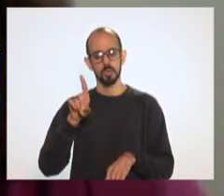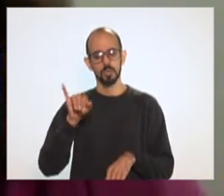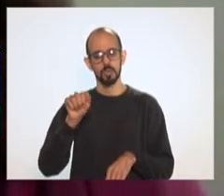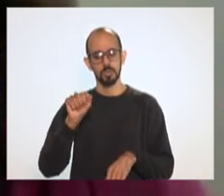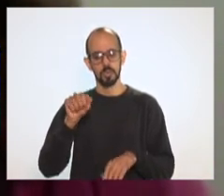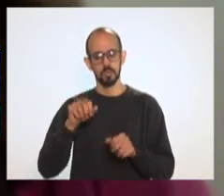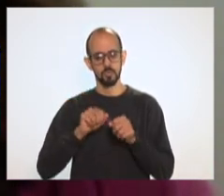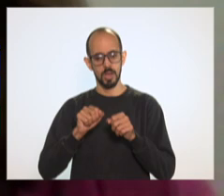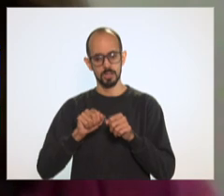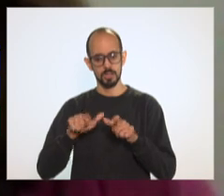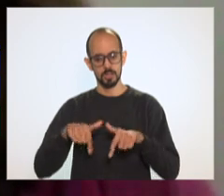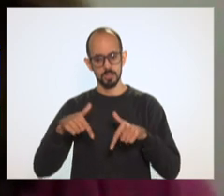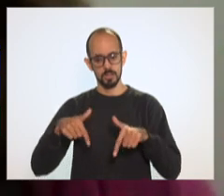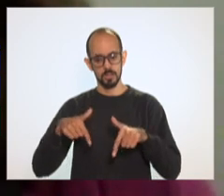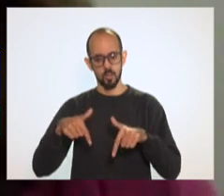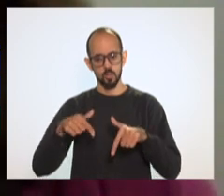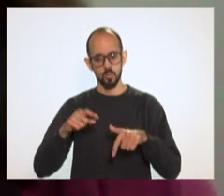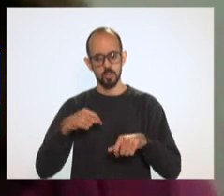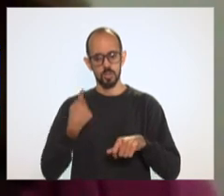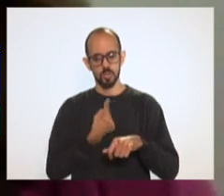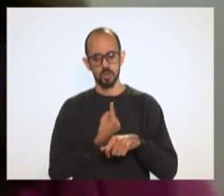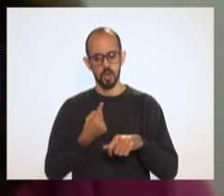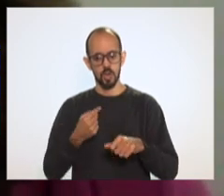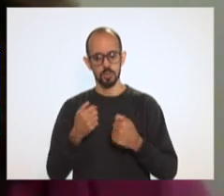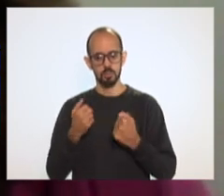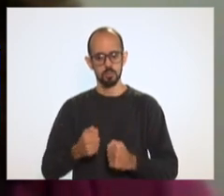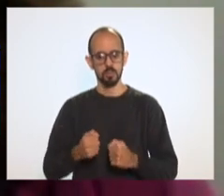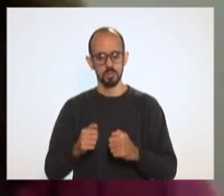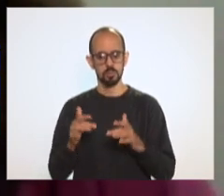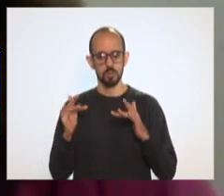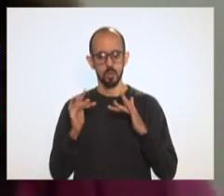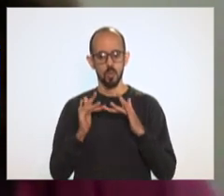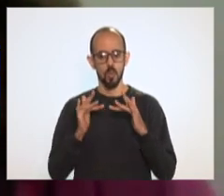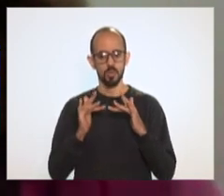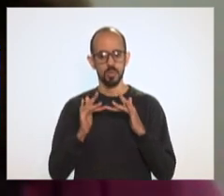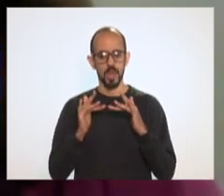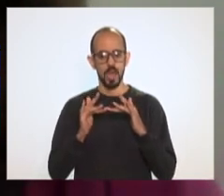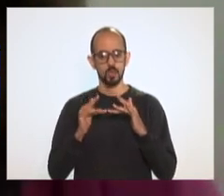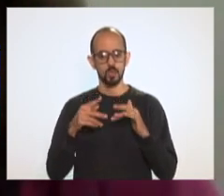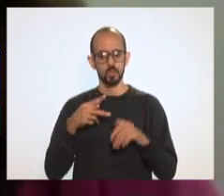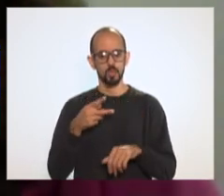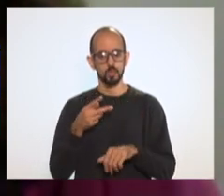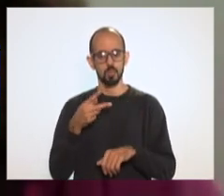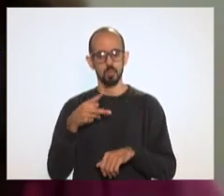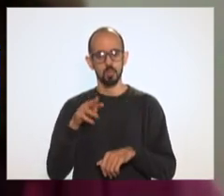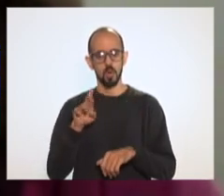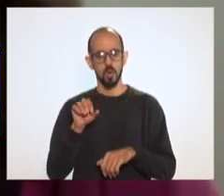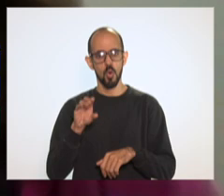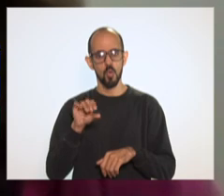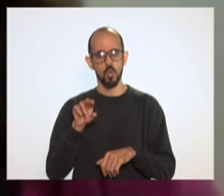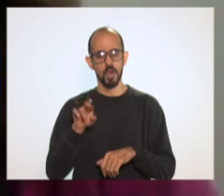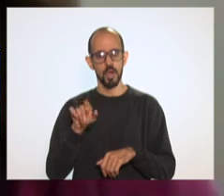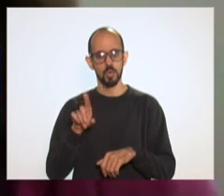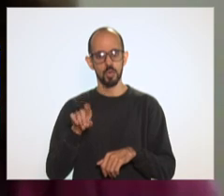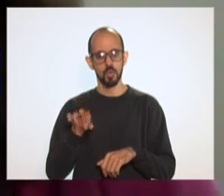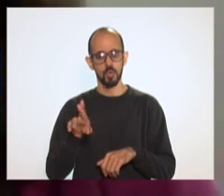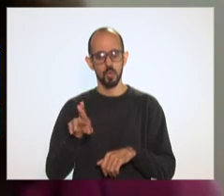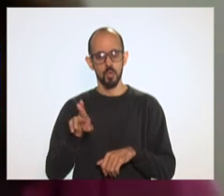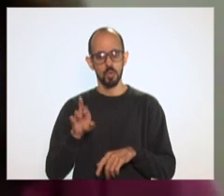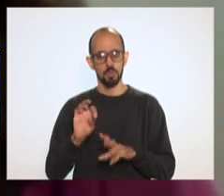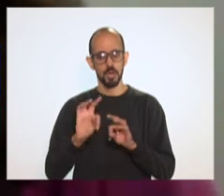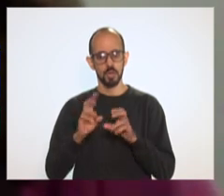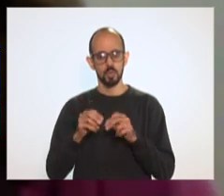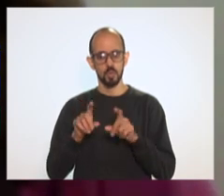e que a gente de alguma maneira possa ter um contato do procurador para que a gente possa manter os servidores da FAETEC